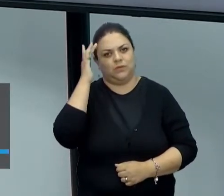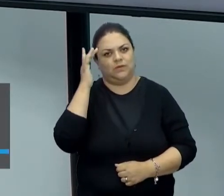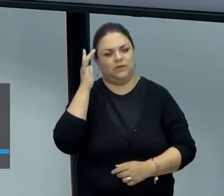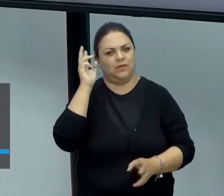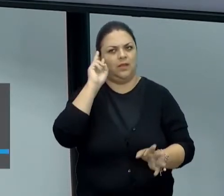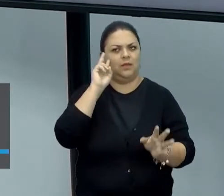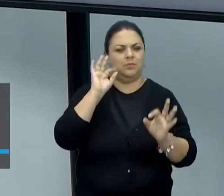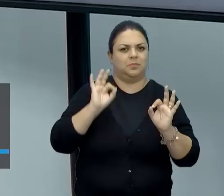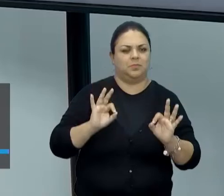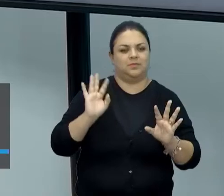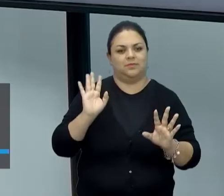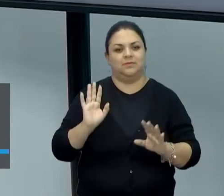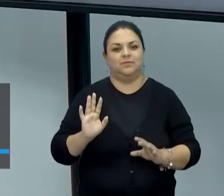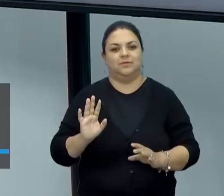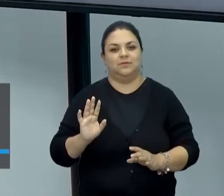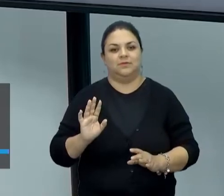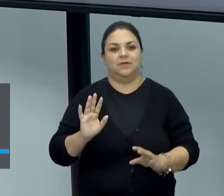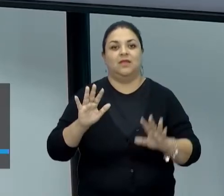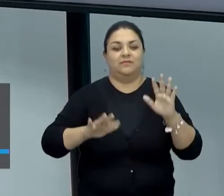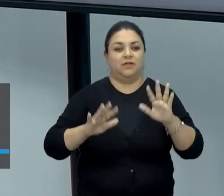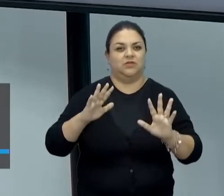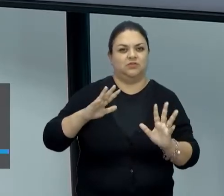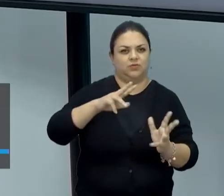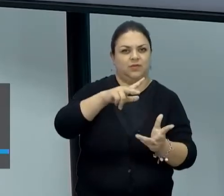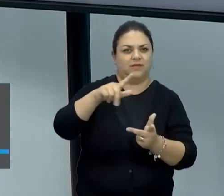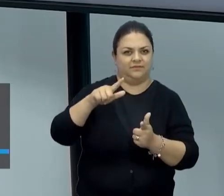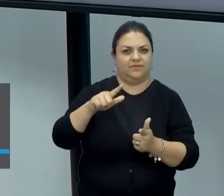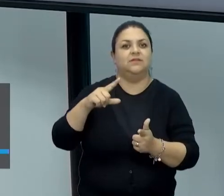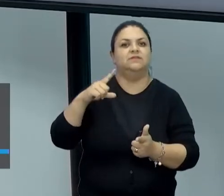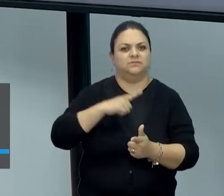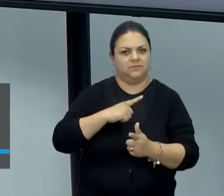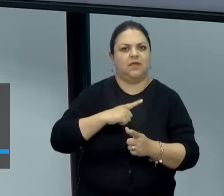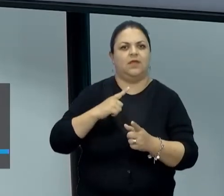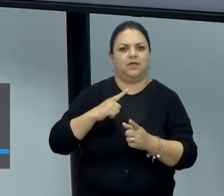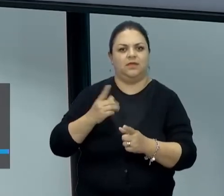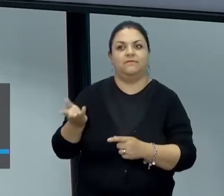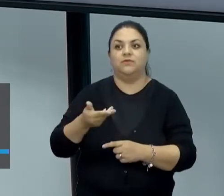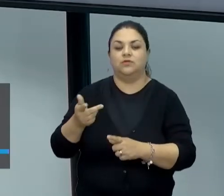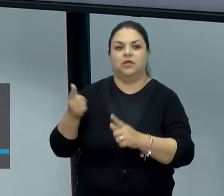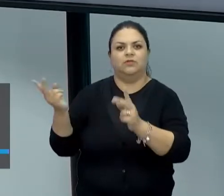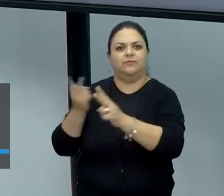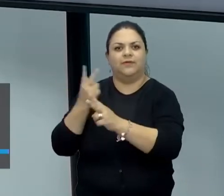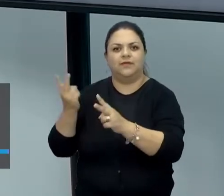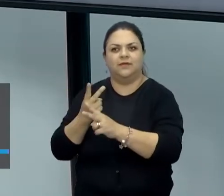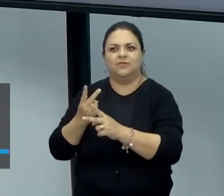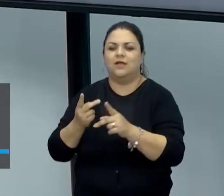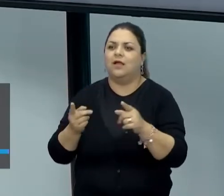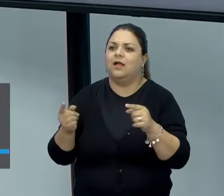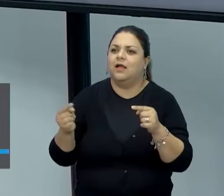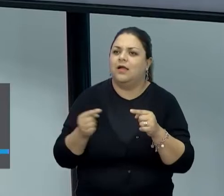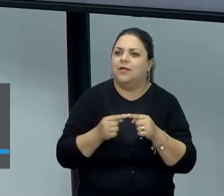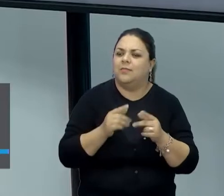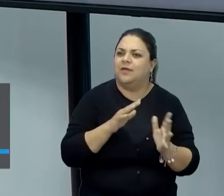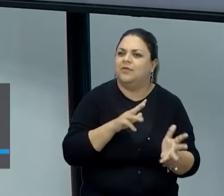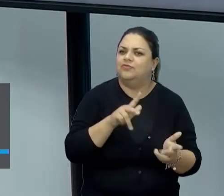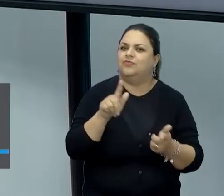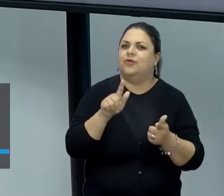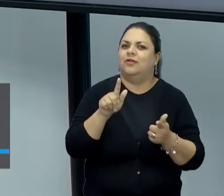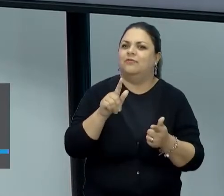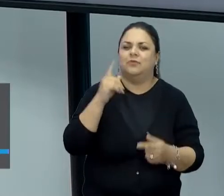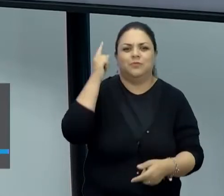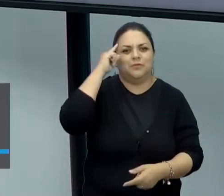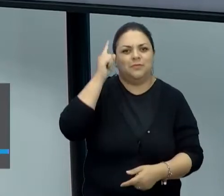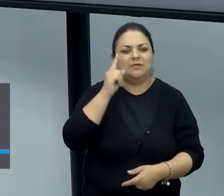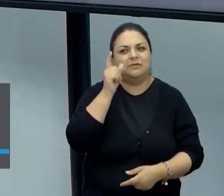memória, muito em geografia, vai aparecer lá e você fala, nossa, olha que interessante.